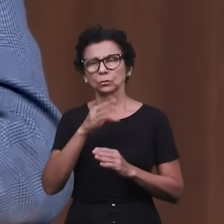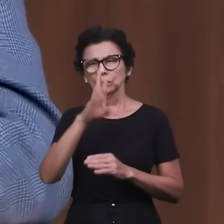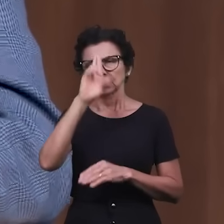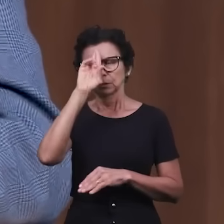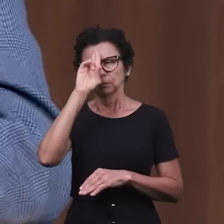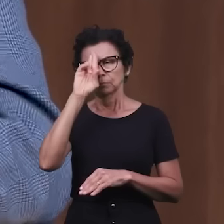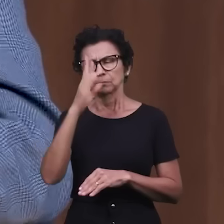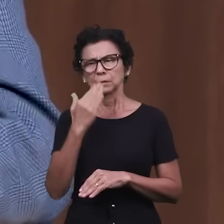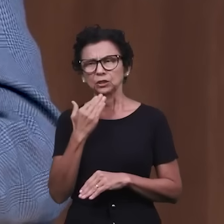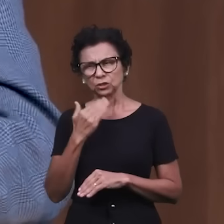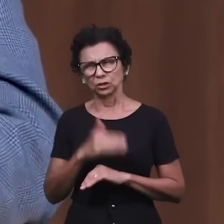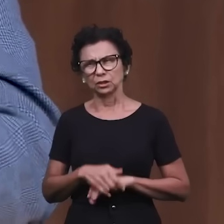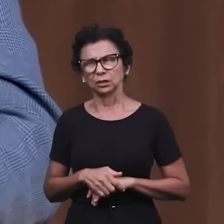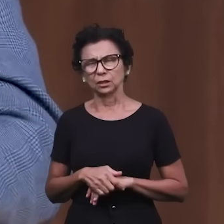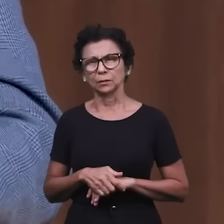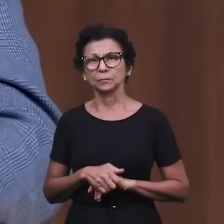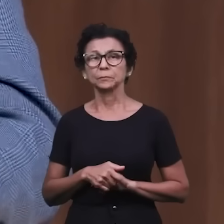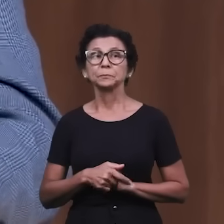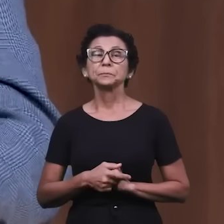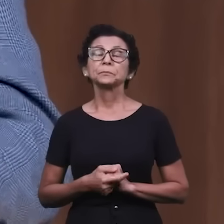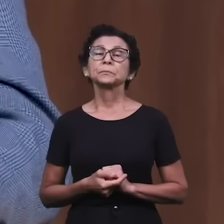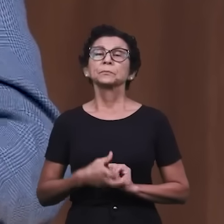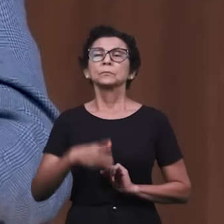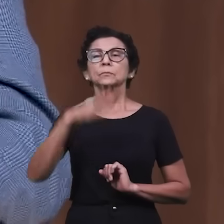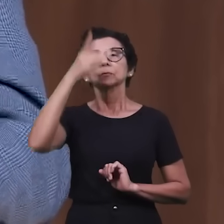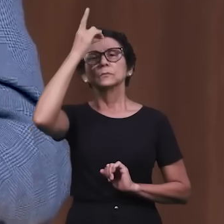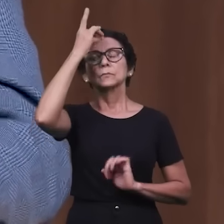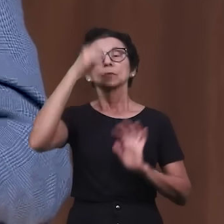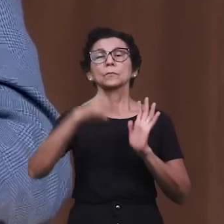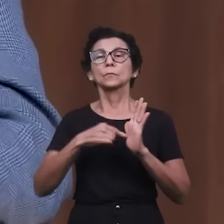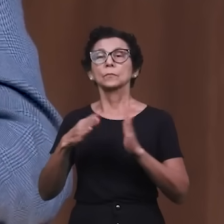e o dom mostrou uma necessidade que tinha a igreja.